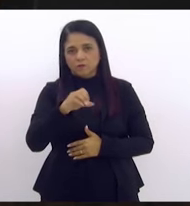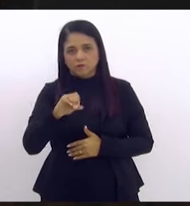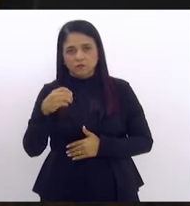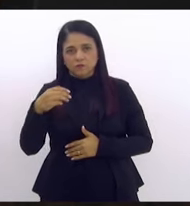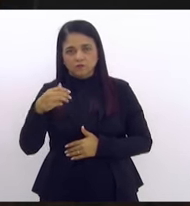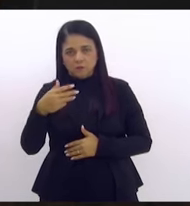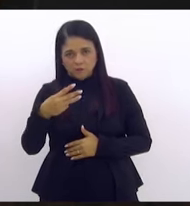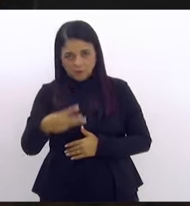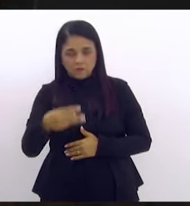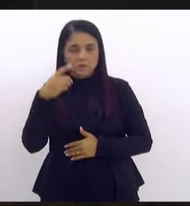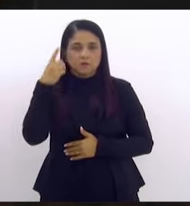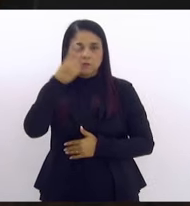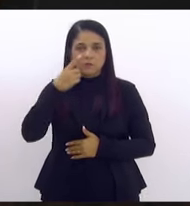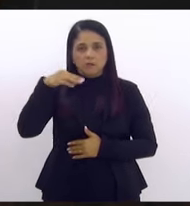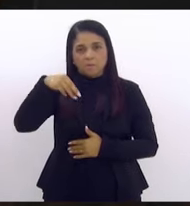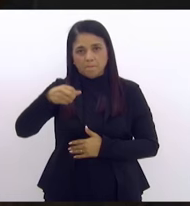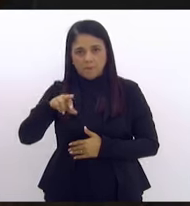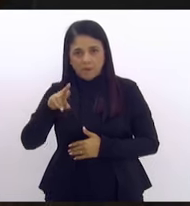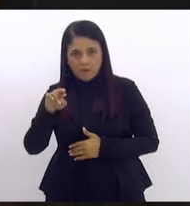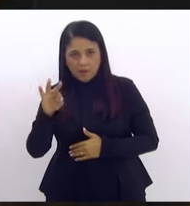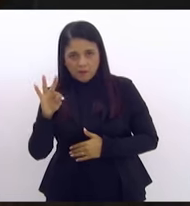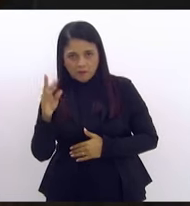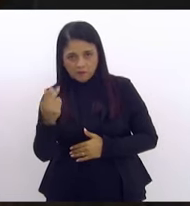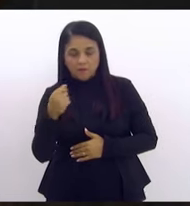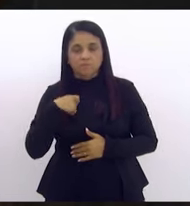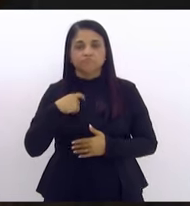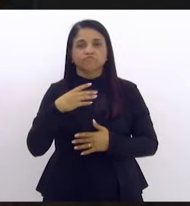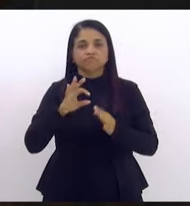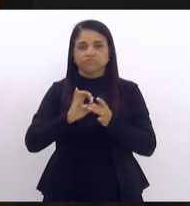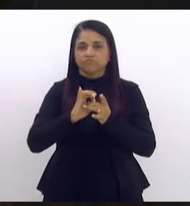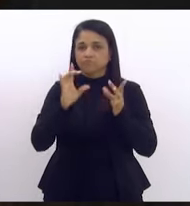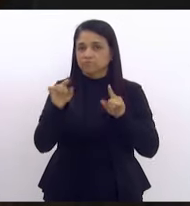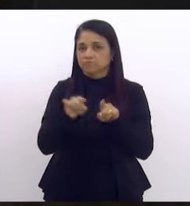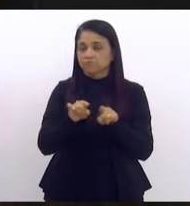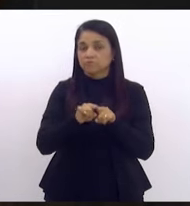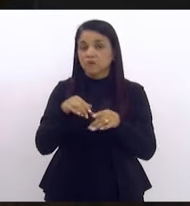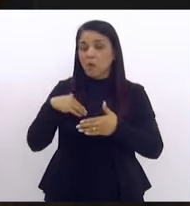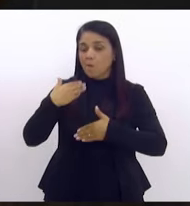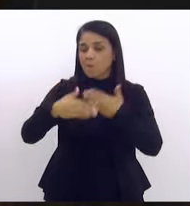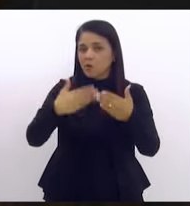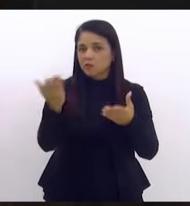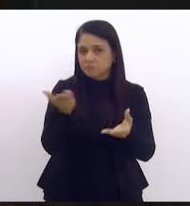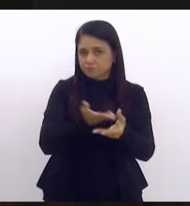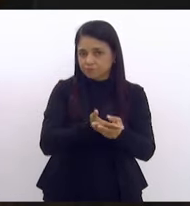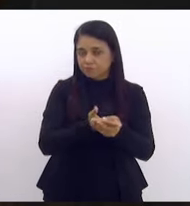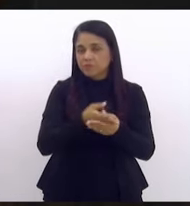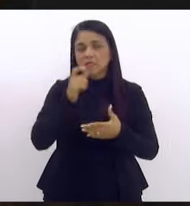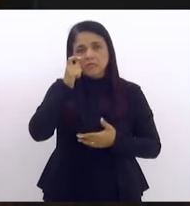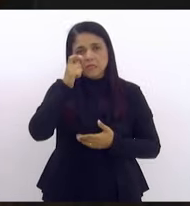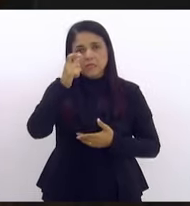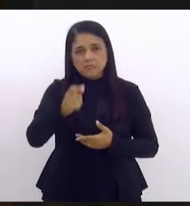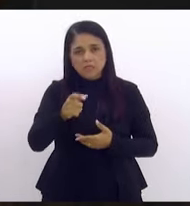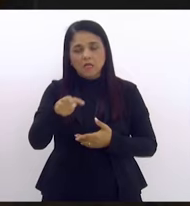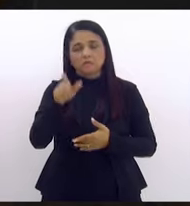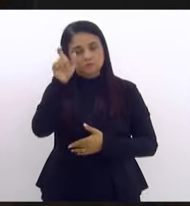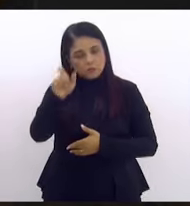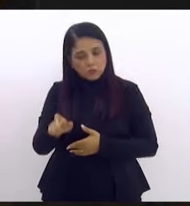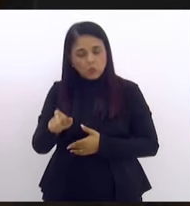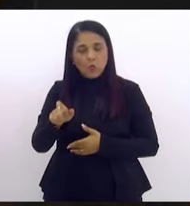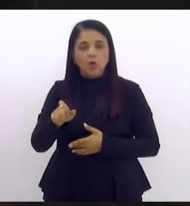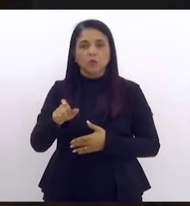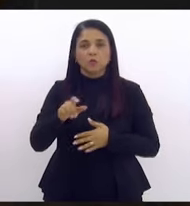Rocha, que dispõe sobre a prioridade para a tramitação e processo em que o interessado seja pessoa com doença